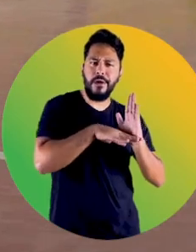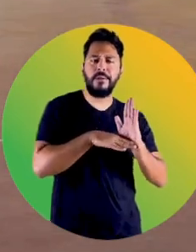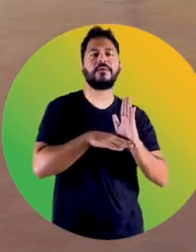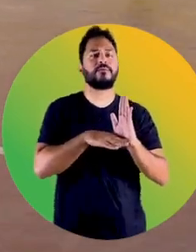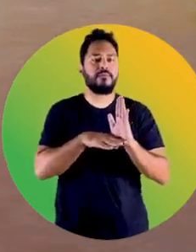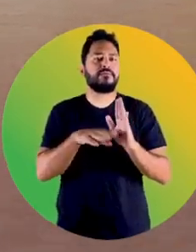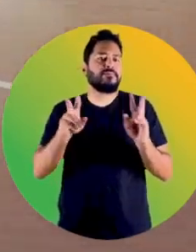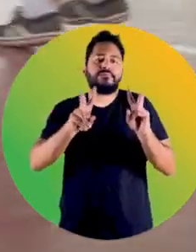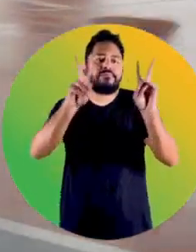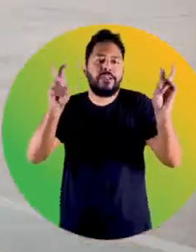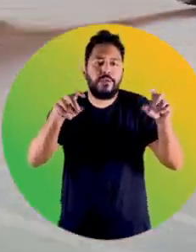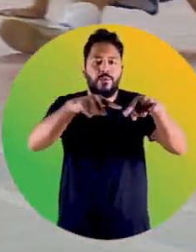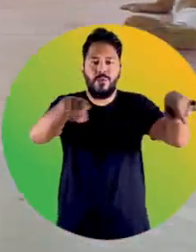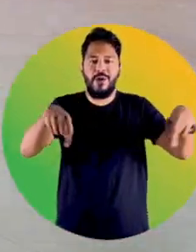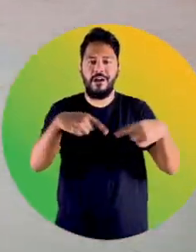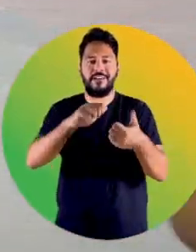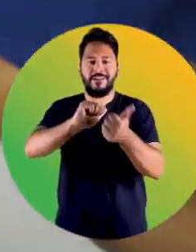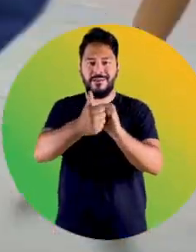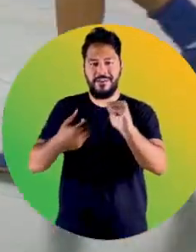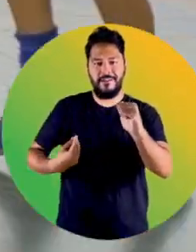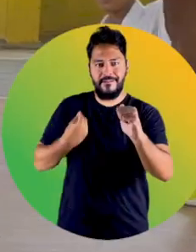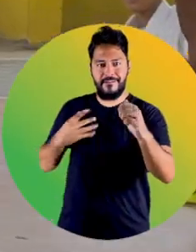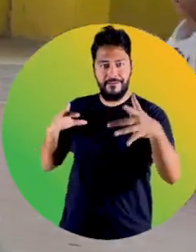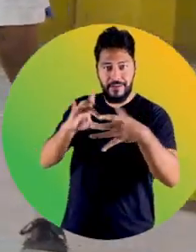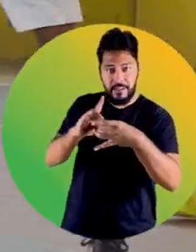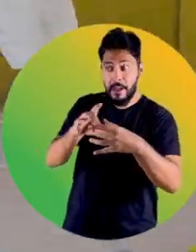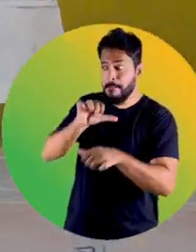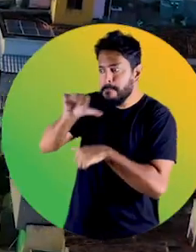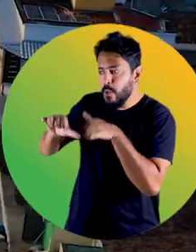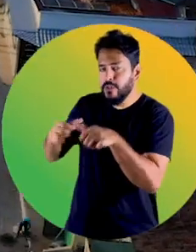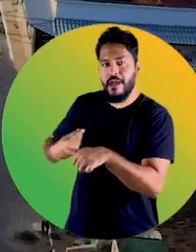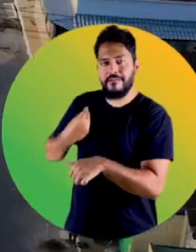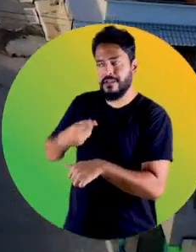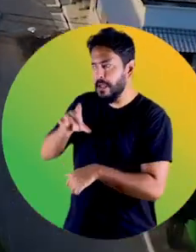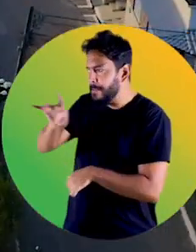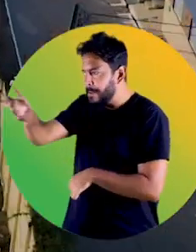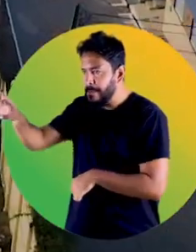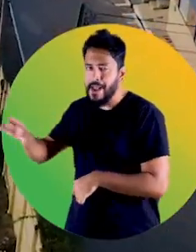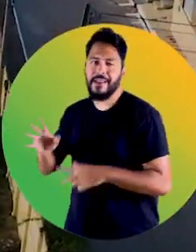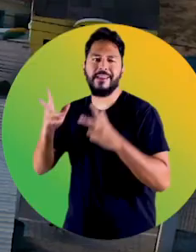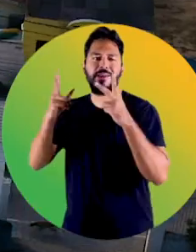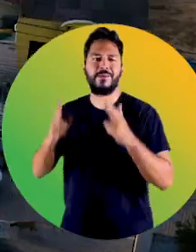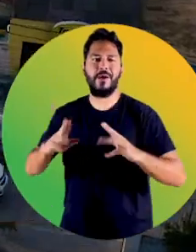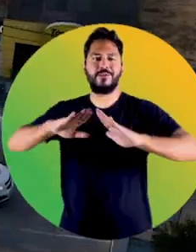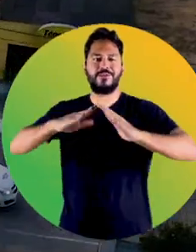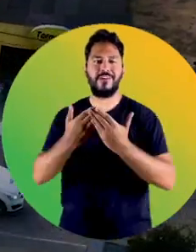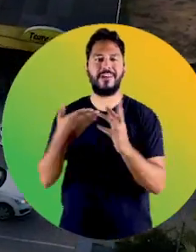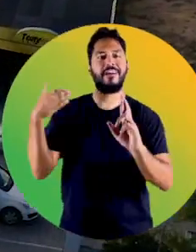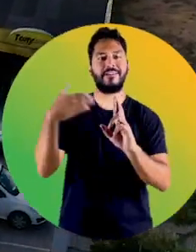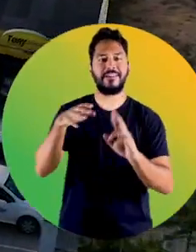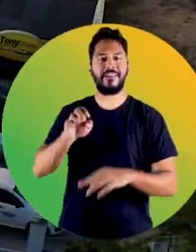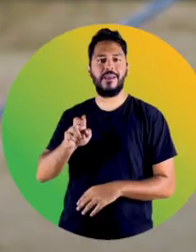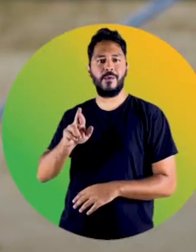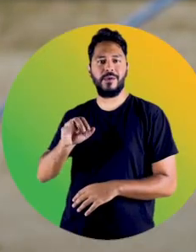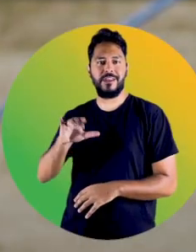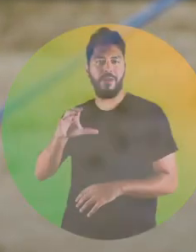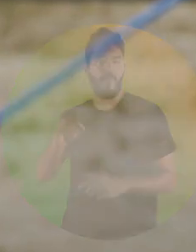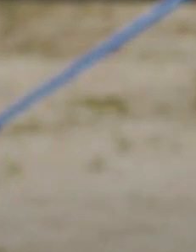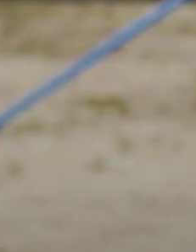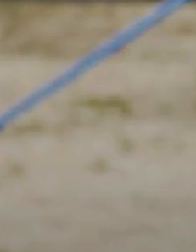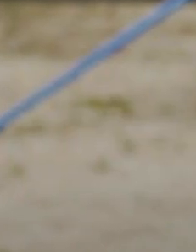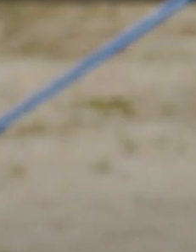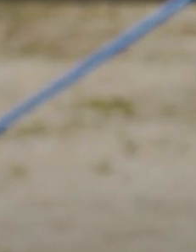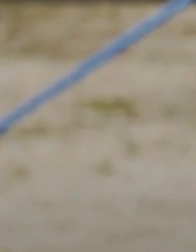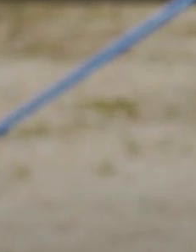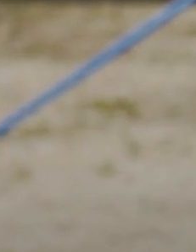Pernambuco, que vem transformando a vida de muitas pessoas com quadras como a da escola de referência Eurico Queiroz, em Bezerros. Adina